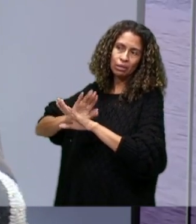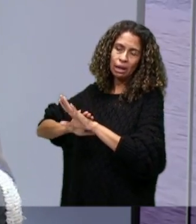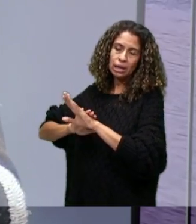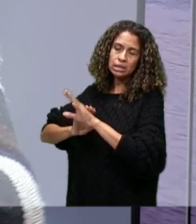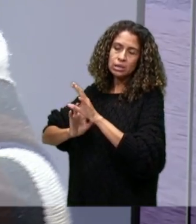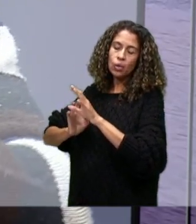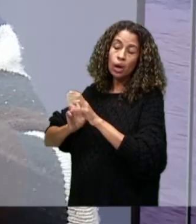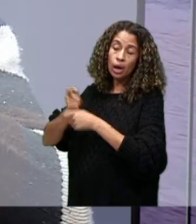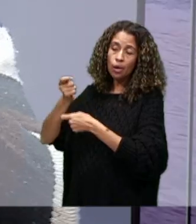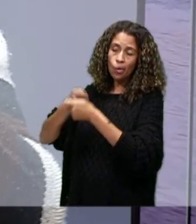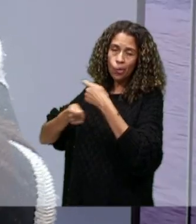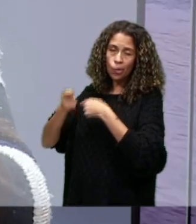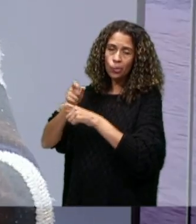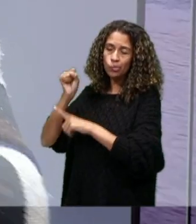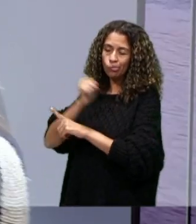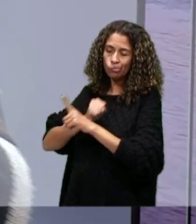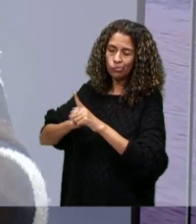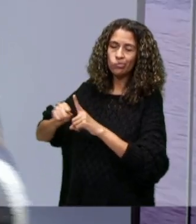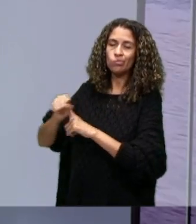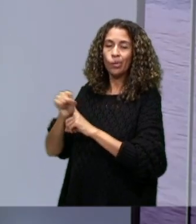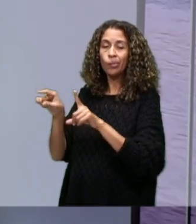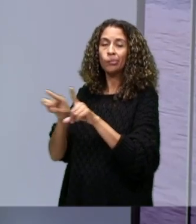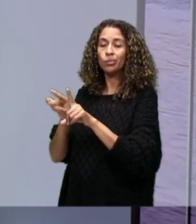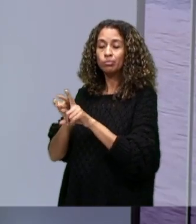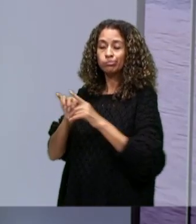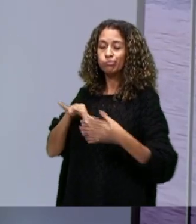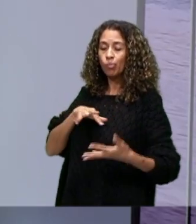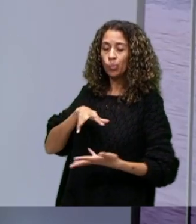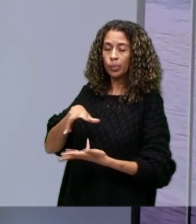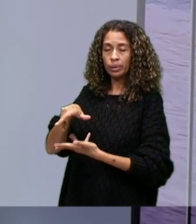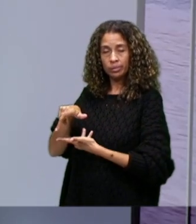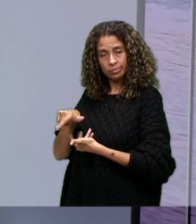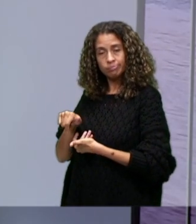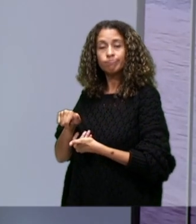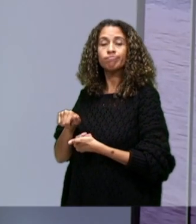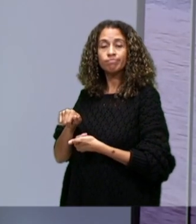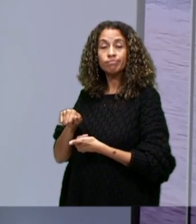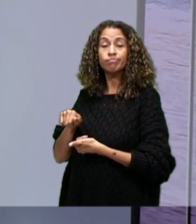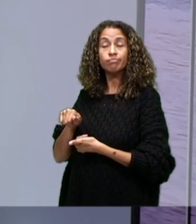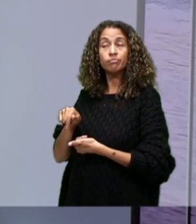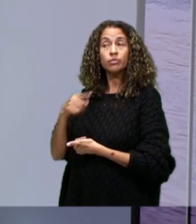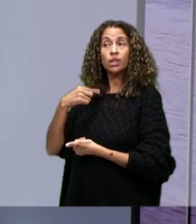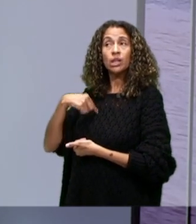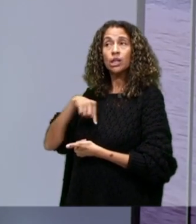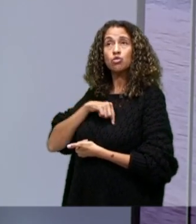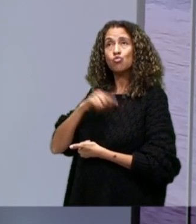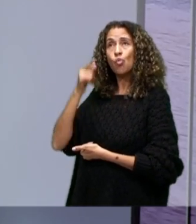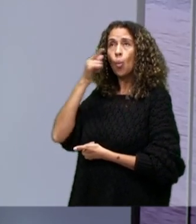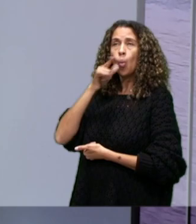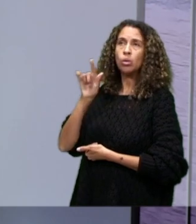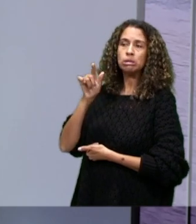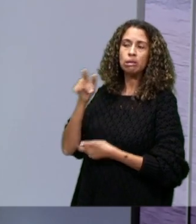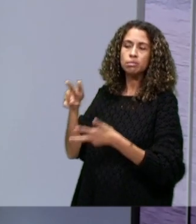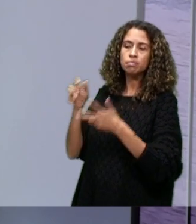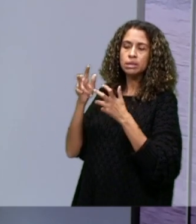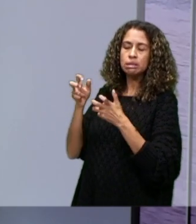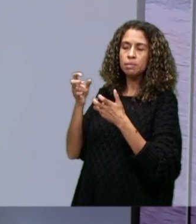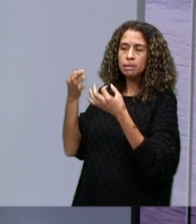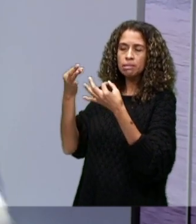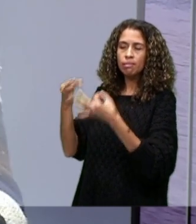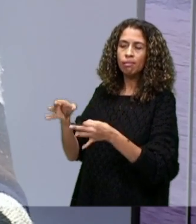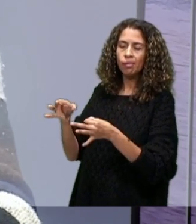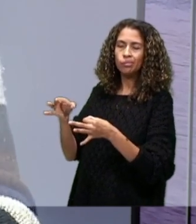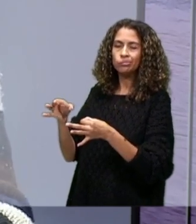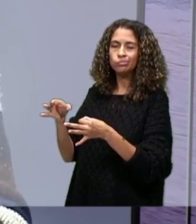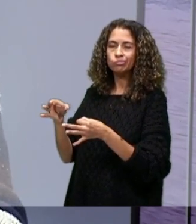econômica e social, né, no planeta, né? E às vezes a gente não consegue identificar muito com clareza como